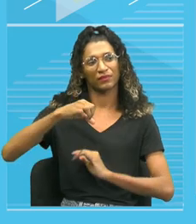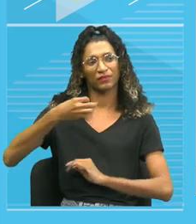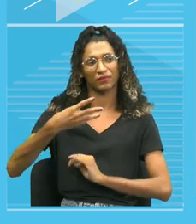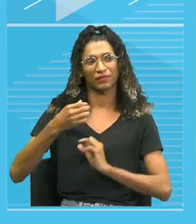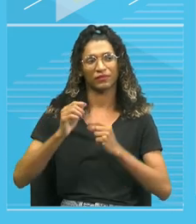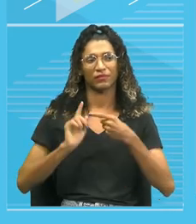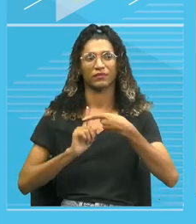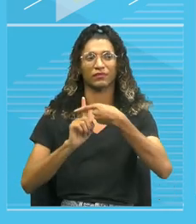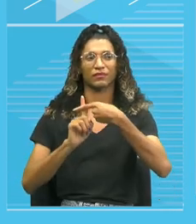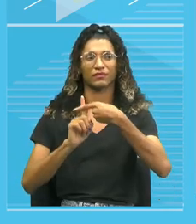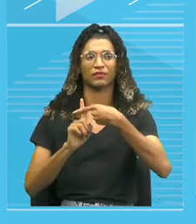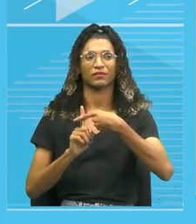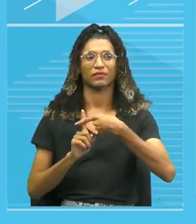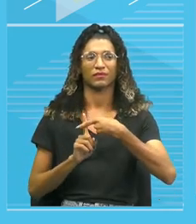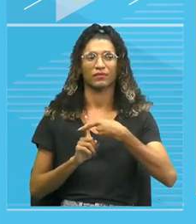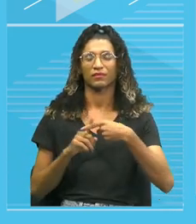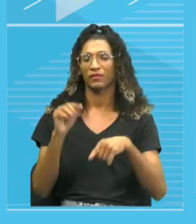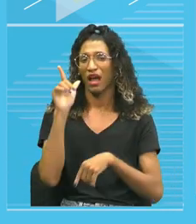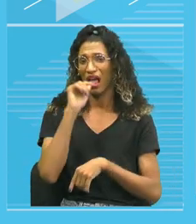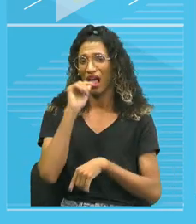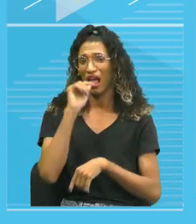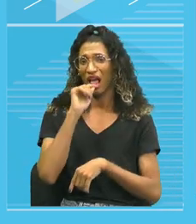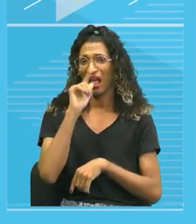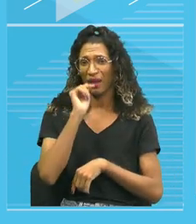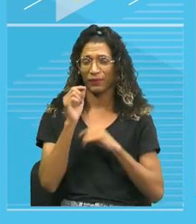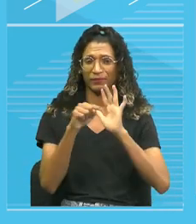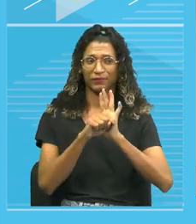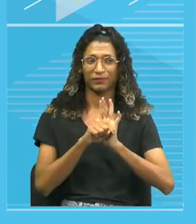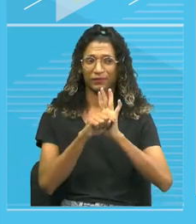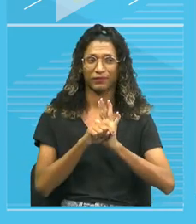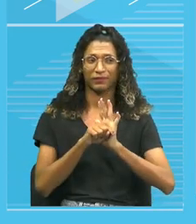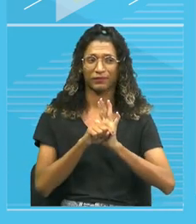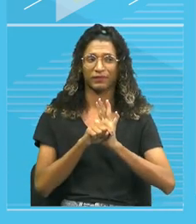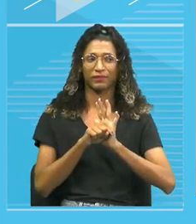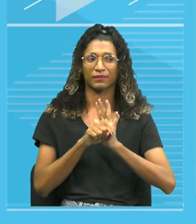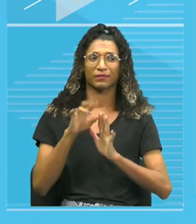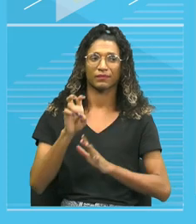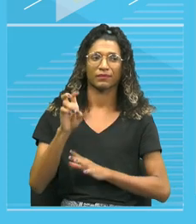mas a água que é menos